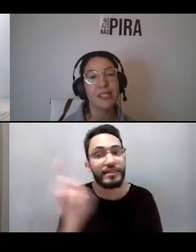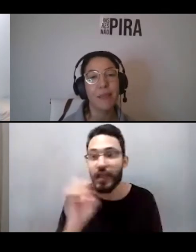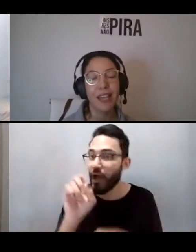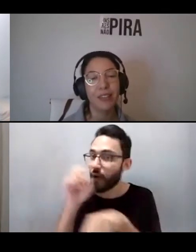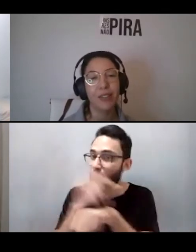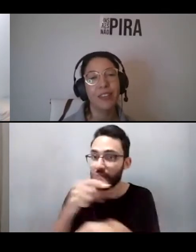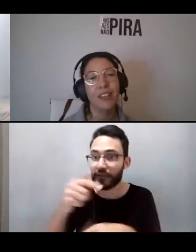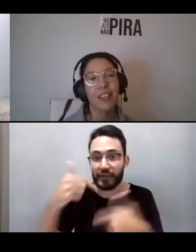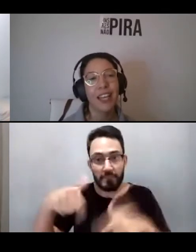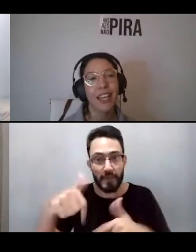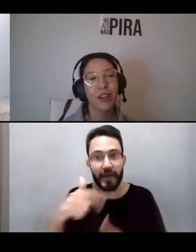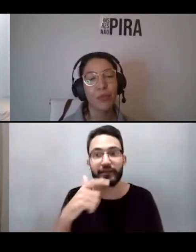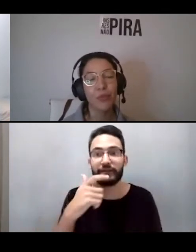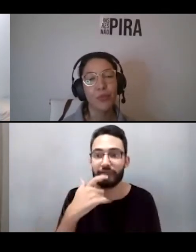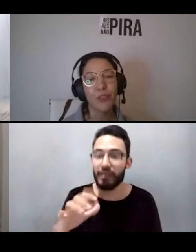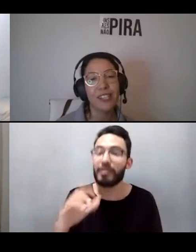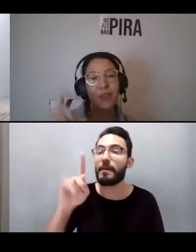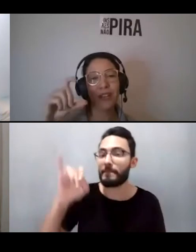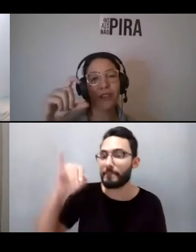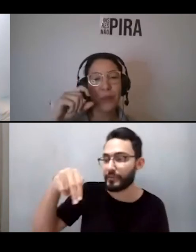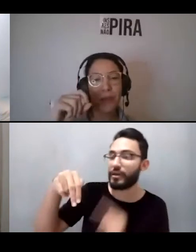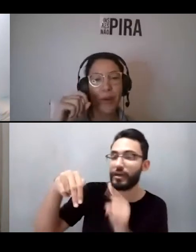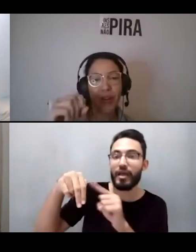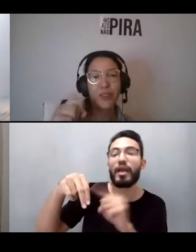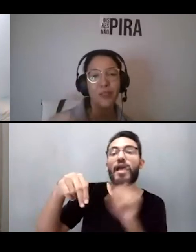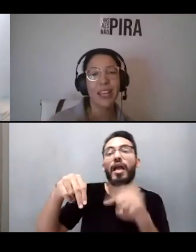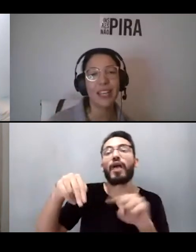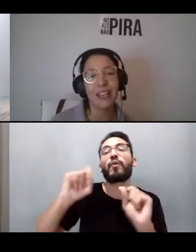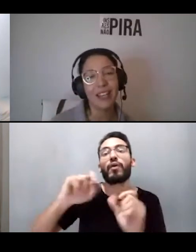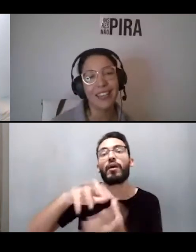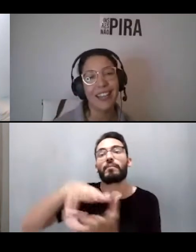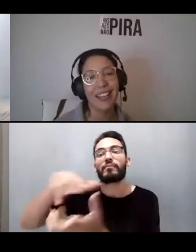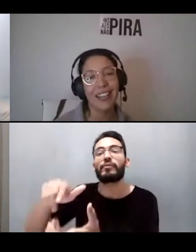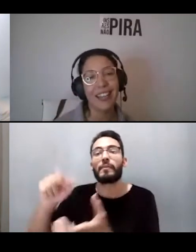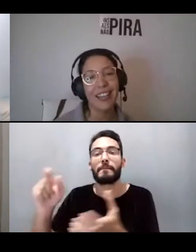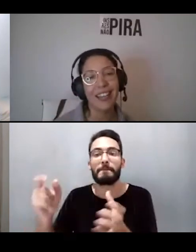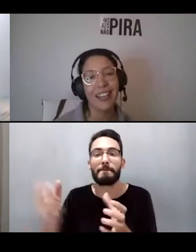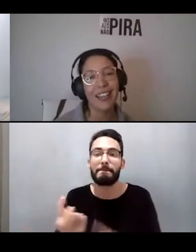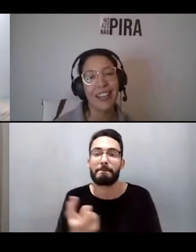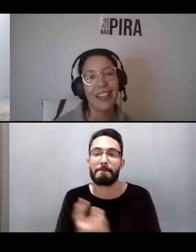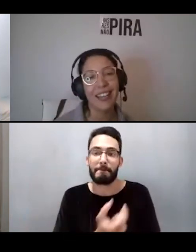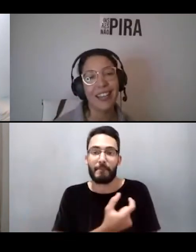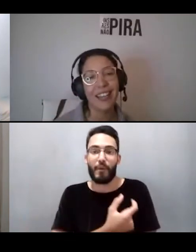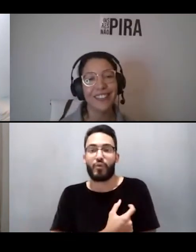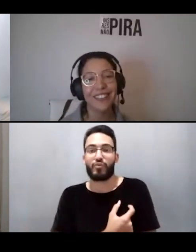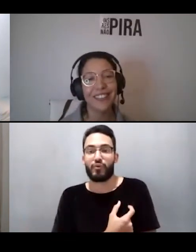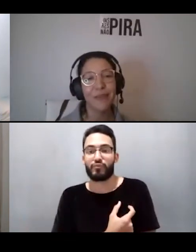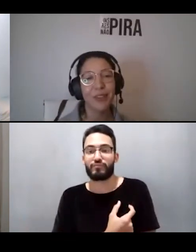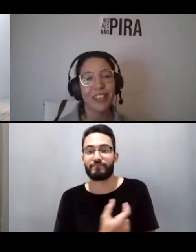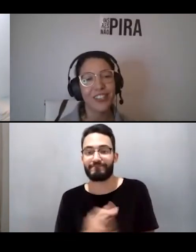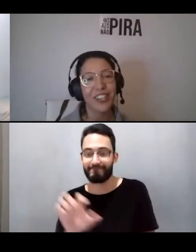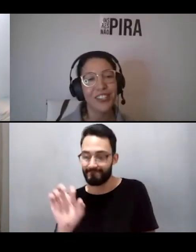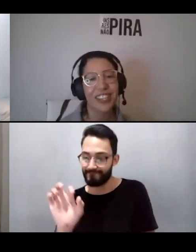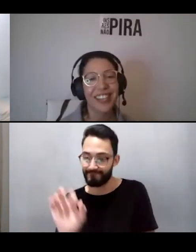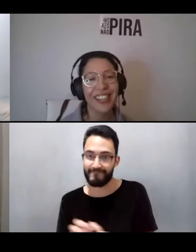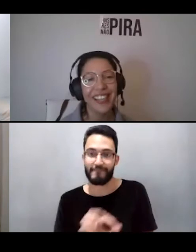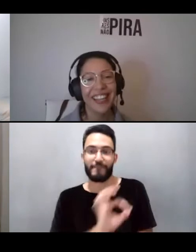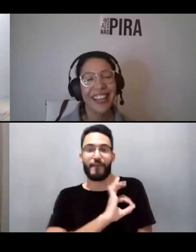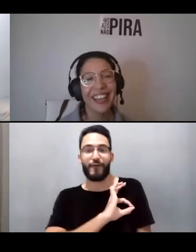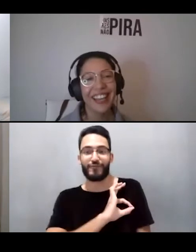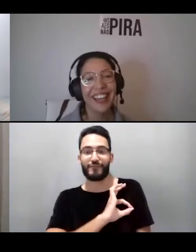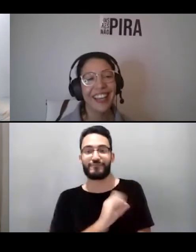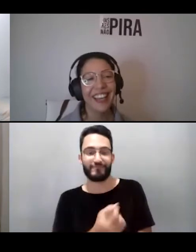é um reconhecimento. No mundo físico, ele vira um button, né? Que a galera coloca no crachá. Então,